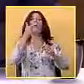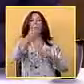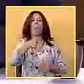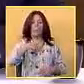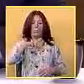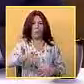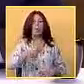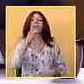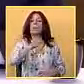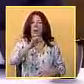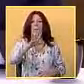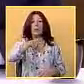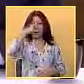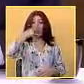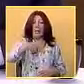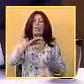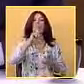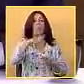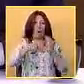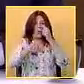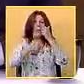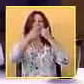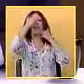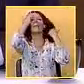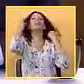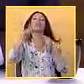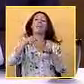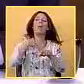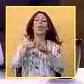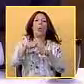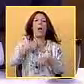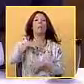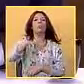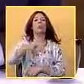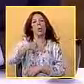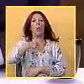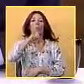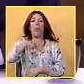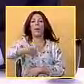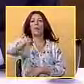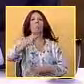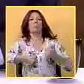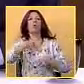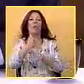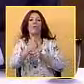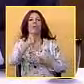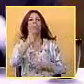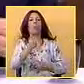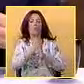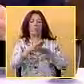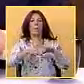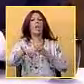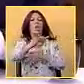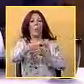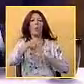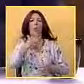é bom para os portugueses saberem que podem também, como portugueses, ir para fazer bom trabalho na Europa. Eu